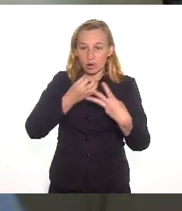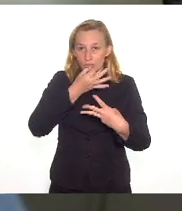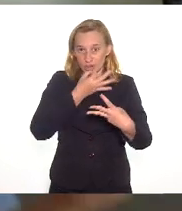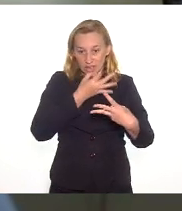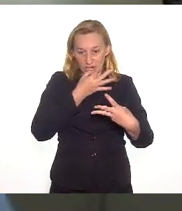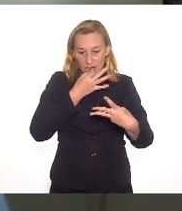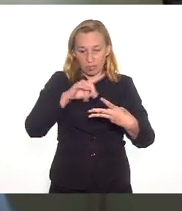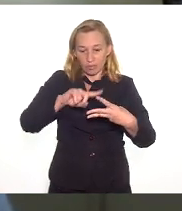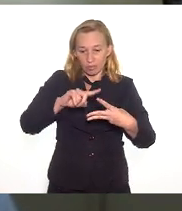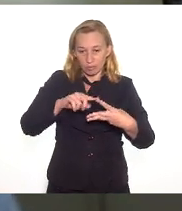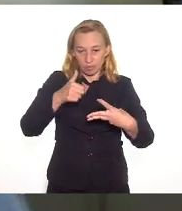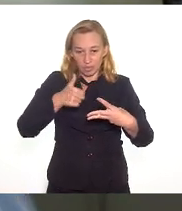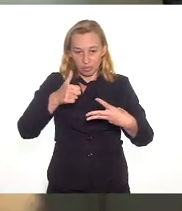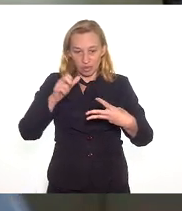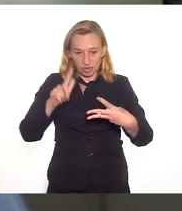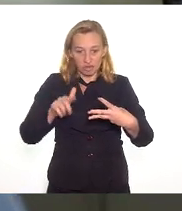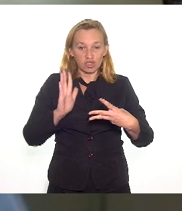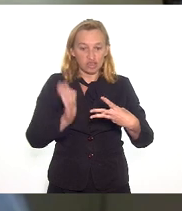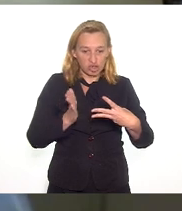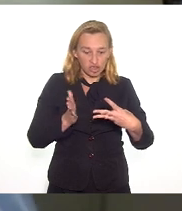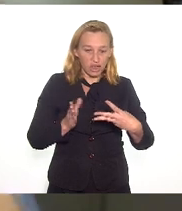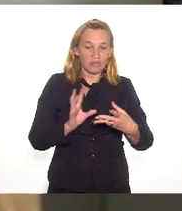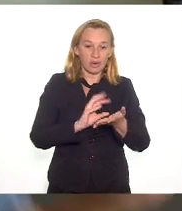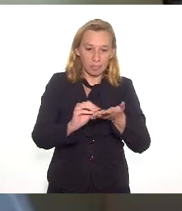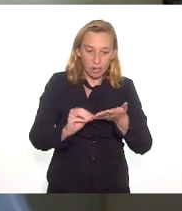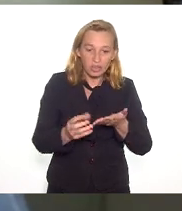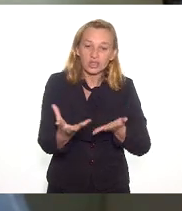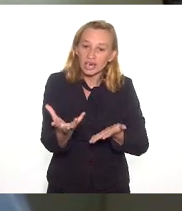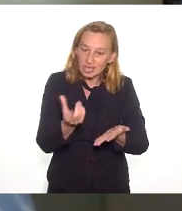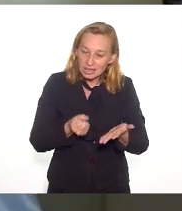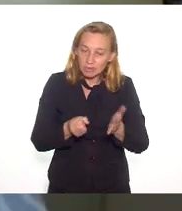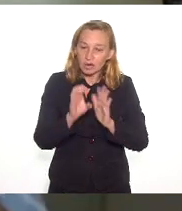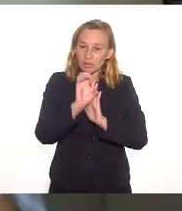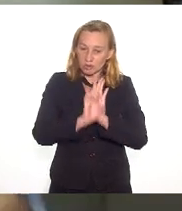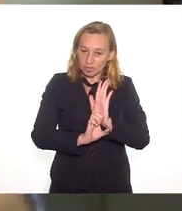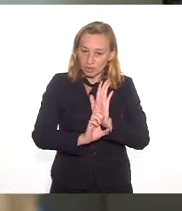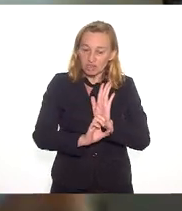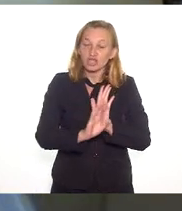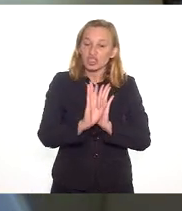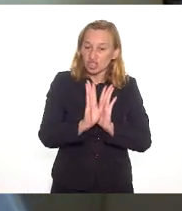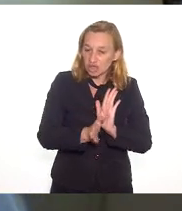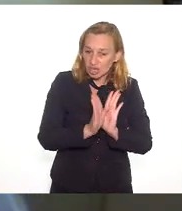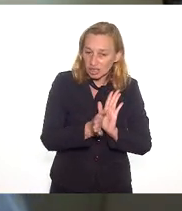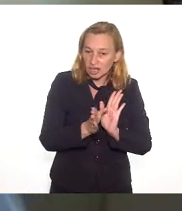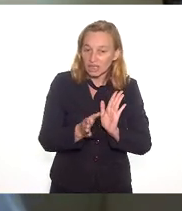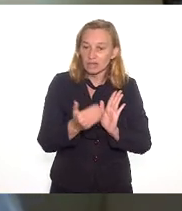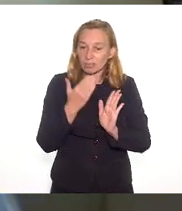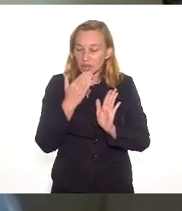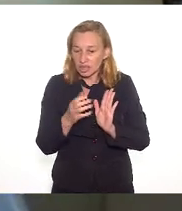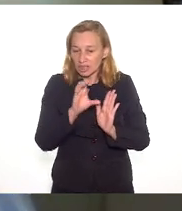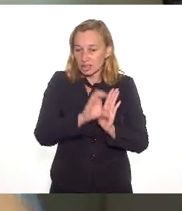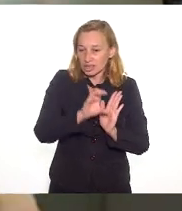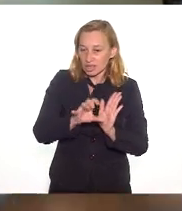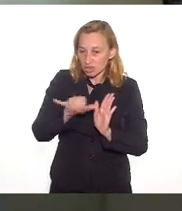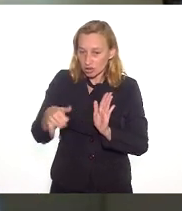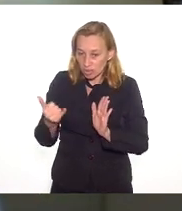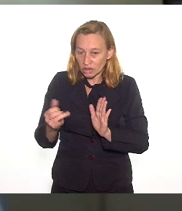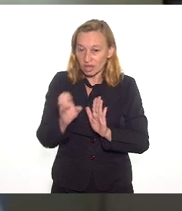O primeiro deles já foi à pauta, já recebeu emenda, já tem parecer da CCJ sobre